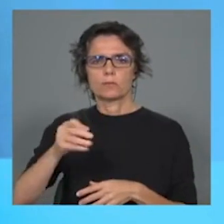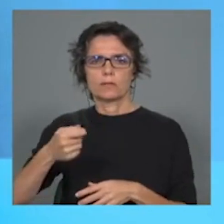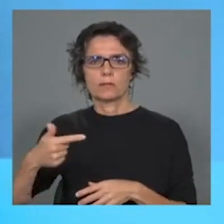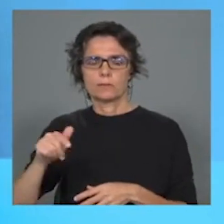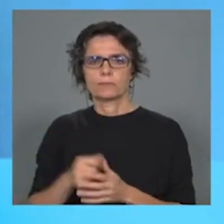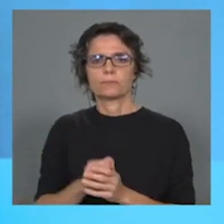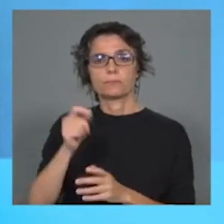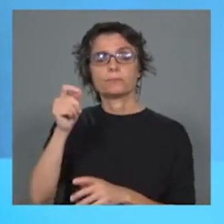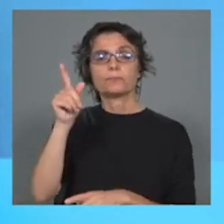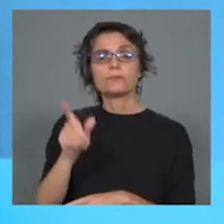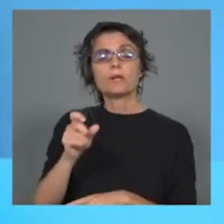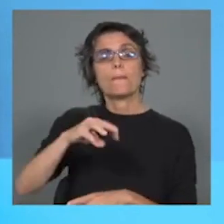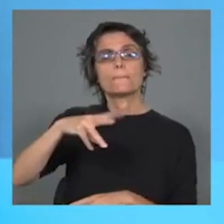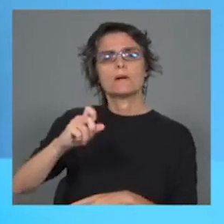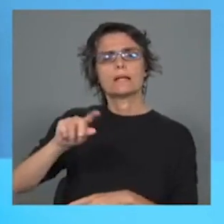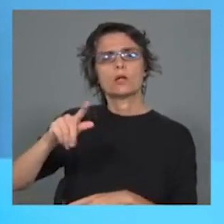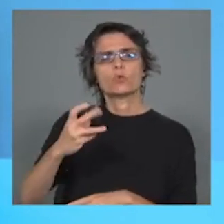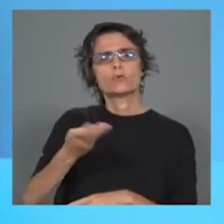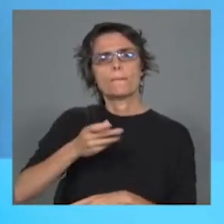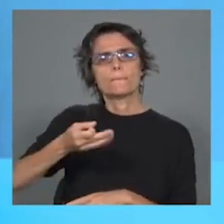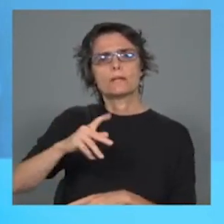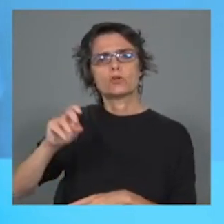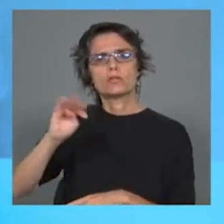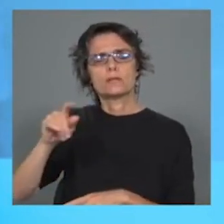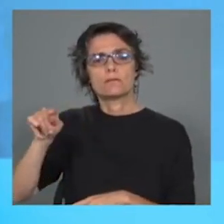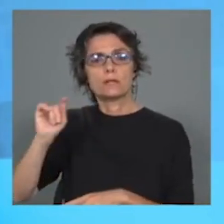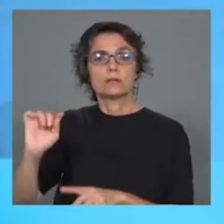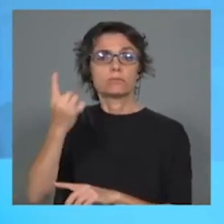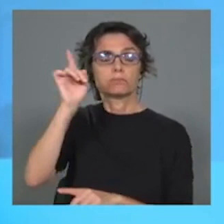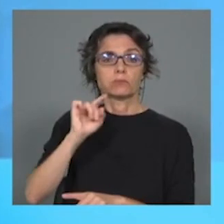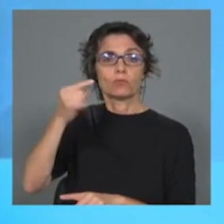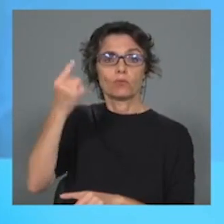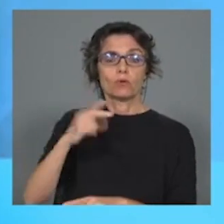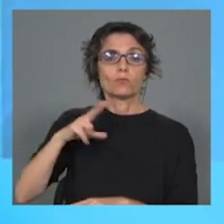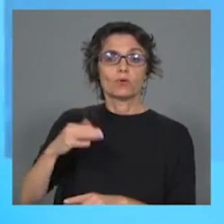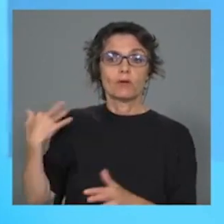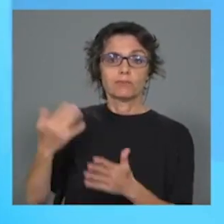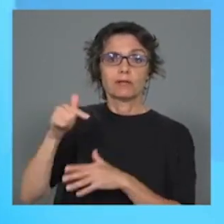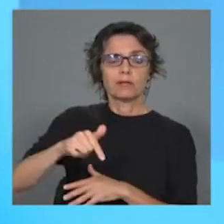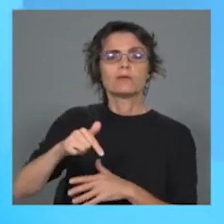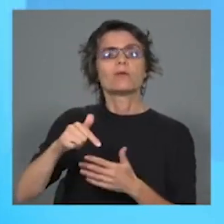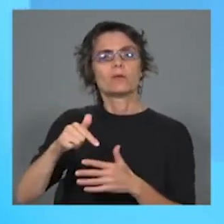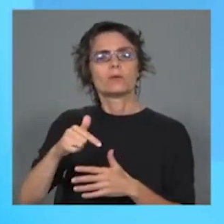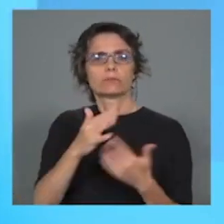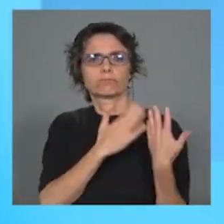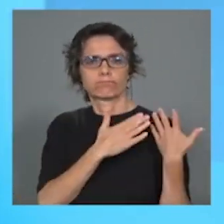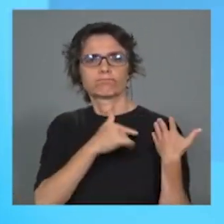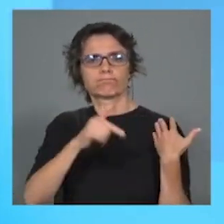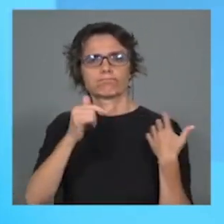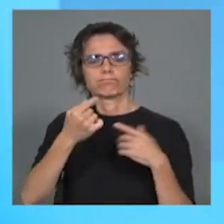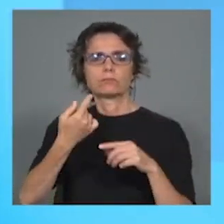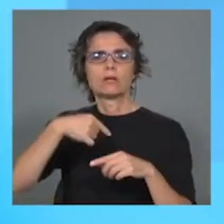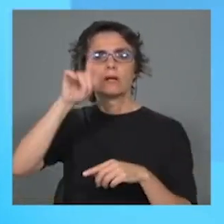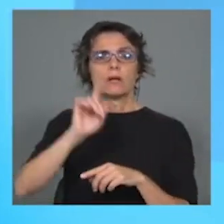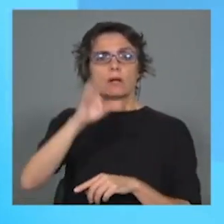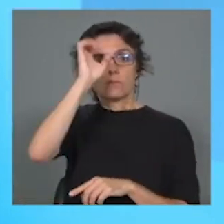Maria de Lourdes Pintacilgo, mulher, política, católica, primeira e única portuguesa, até à data, a exercer o cargo de